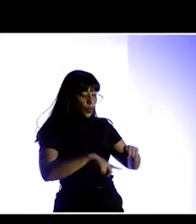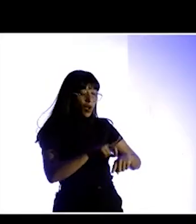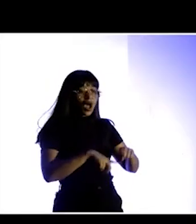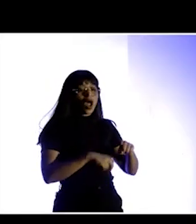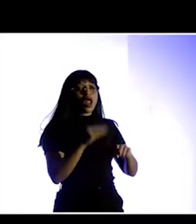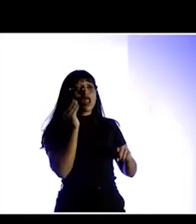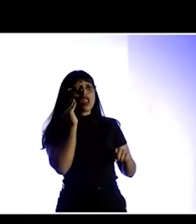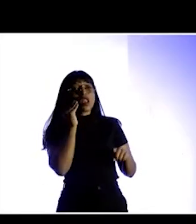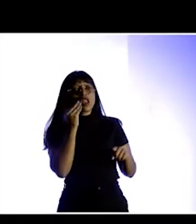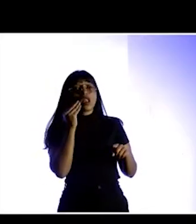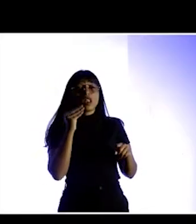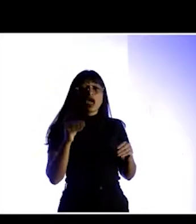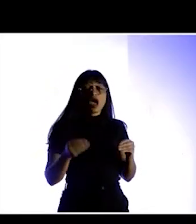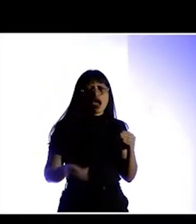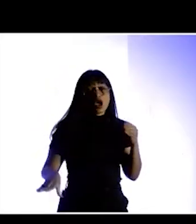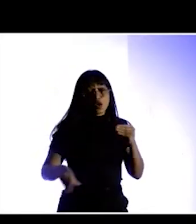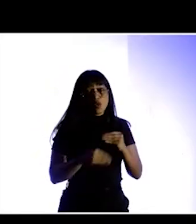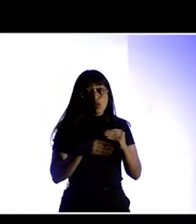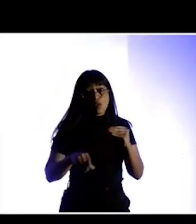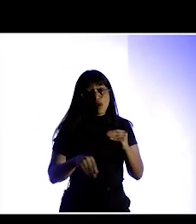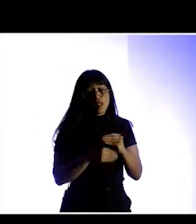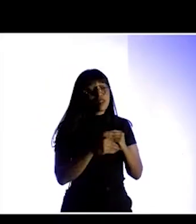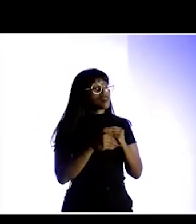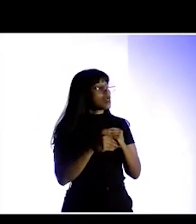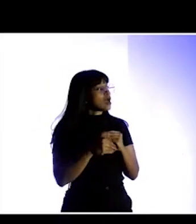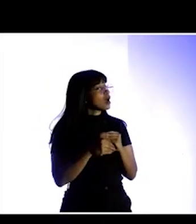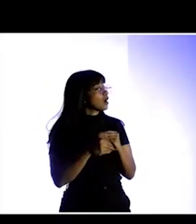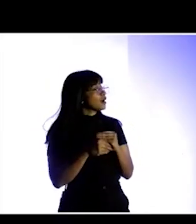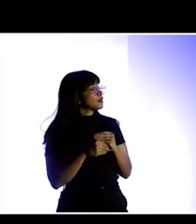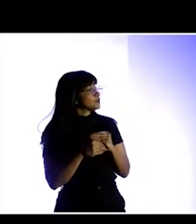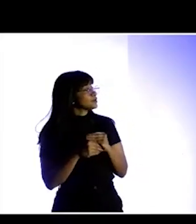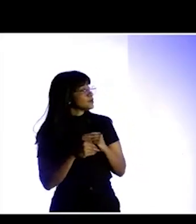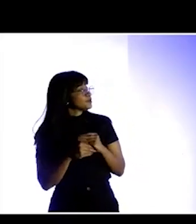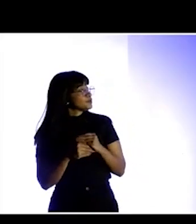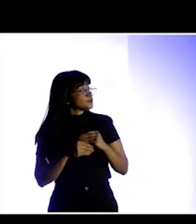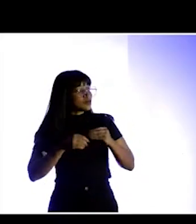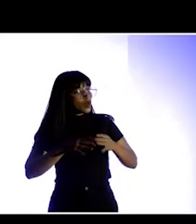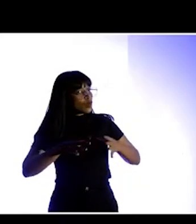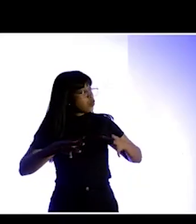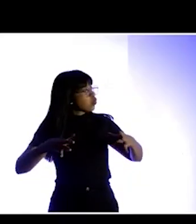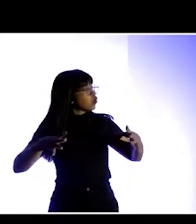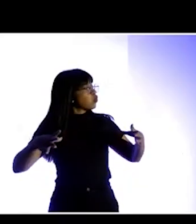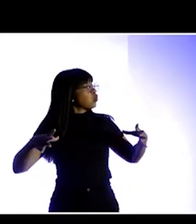soluções baseadas na natureza, né? Isso aqui ainda está muito embrionário no Brasil, a gente precisa expandir isso,